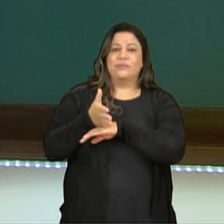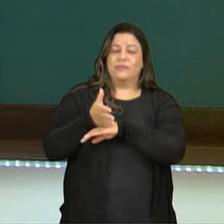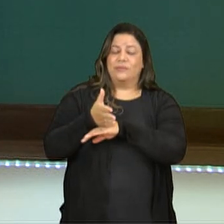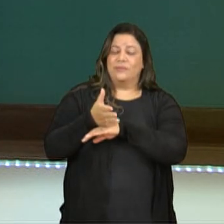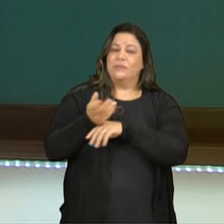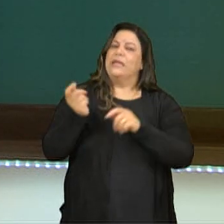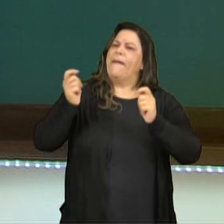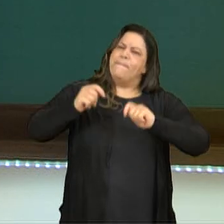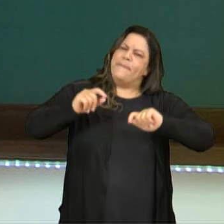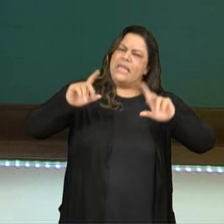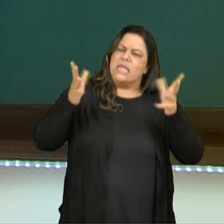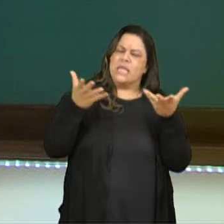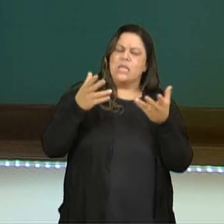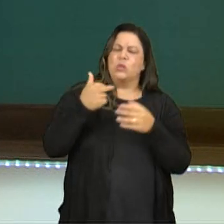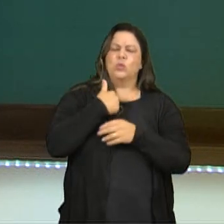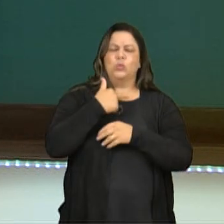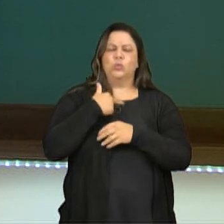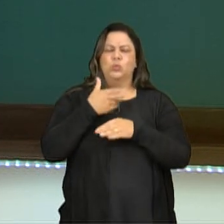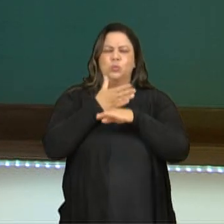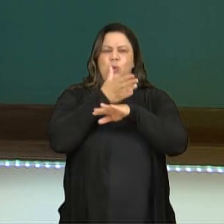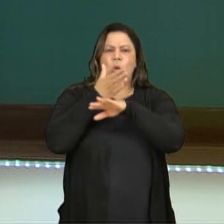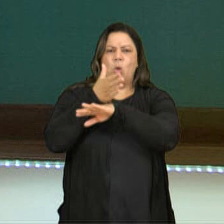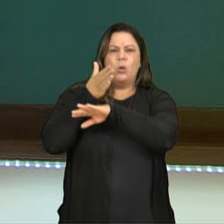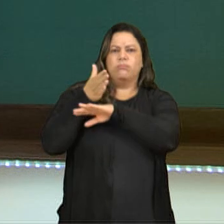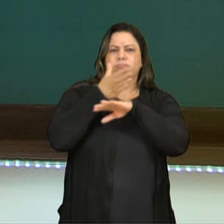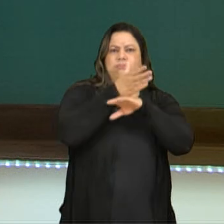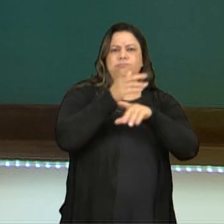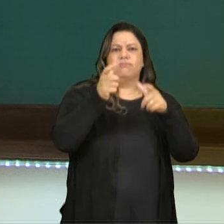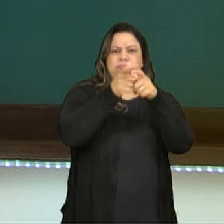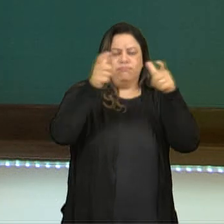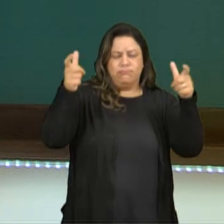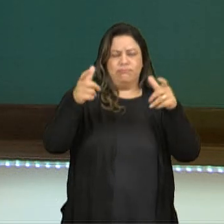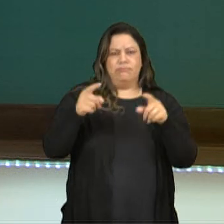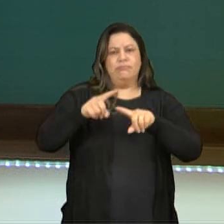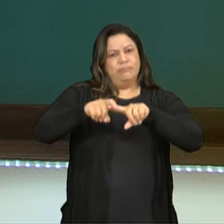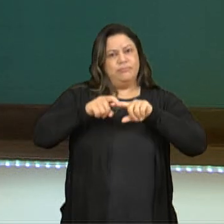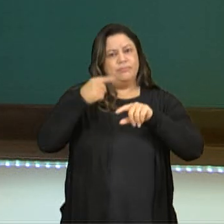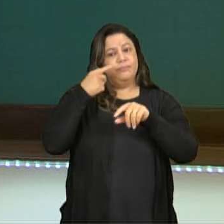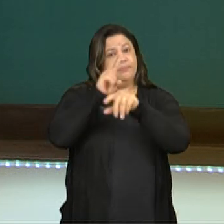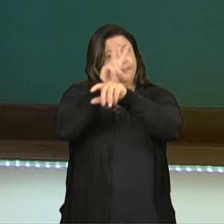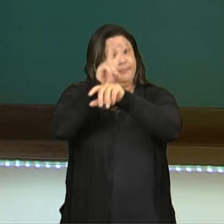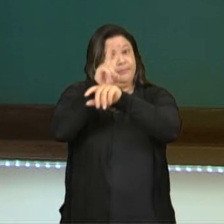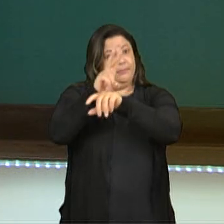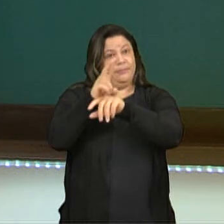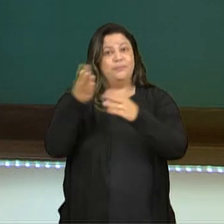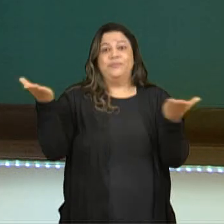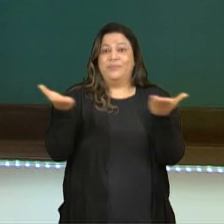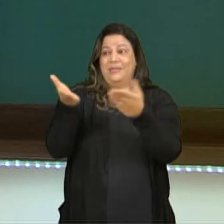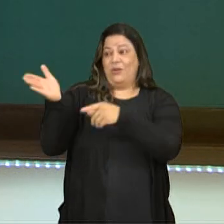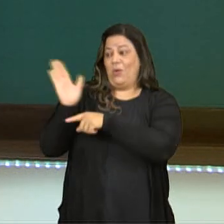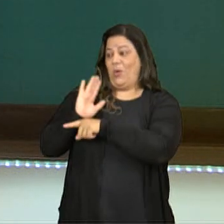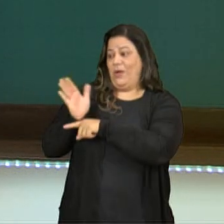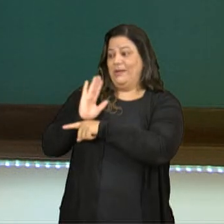menos ocupada ao longo da história, então por isso lá a presença maior de unidades de conservação. Nesse vídeo nós